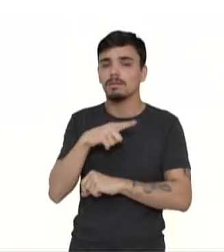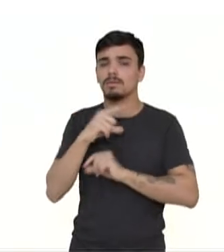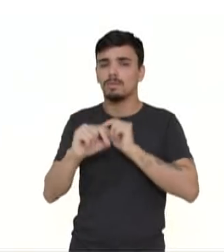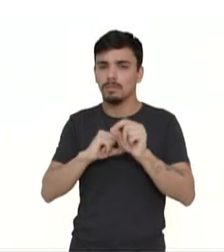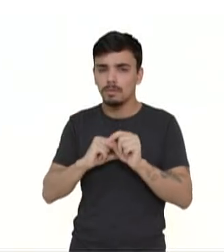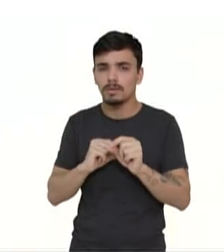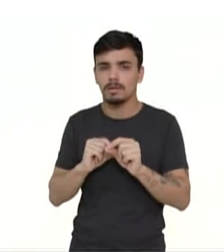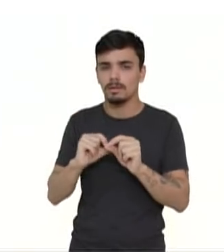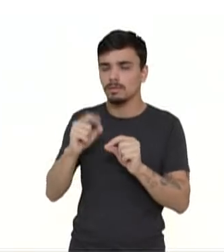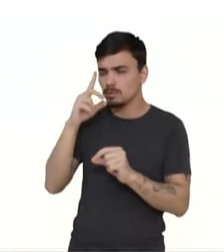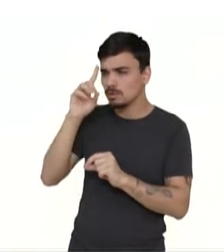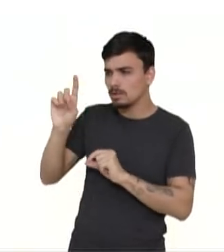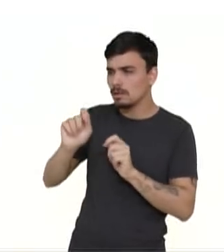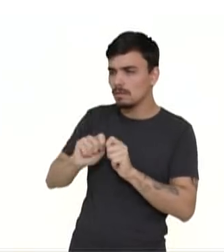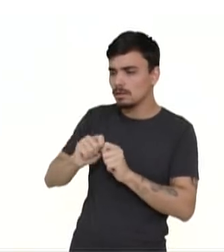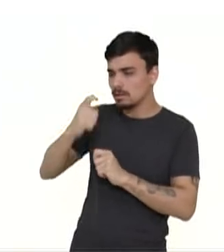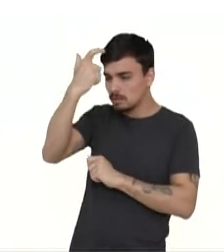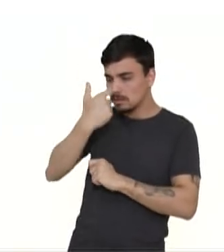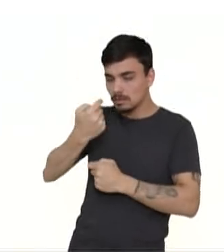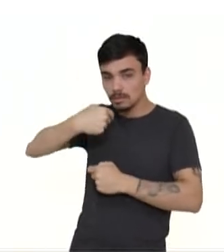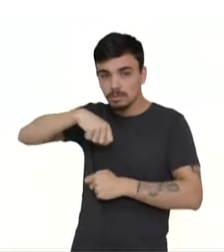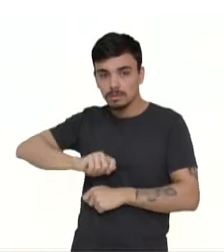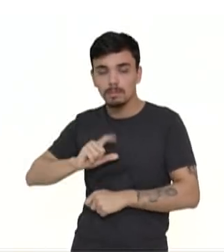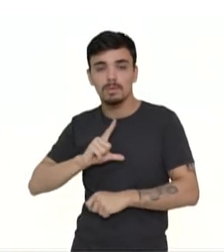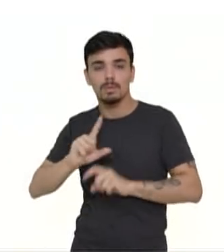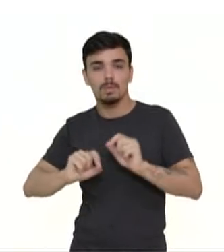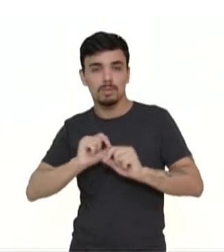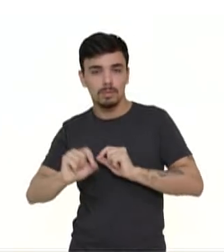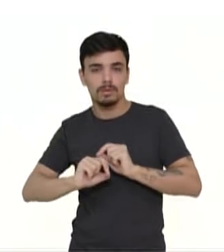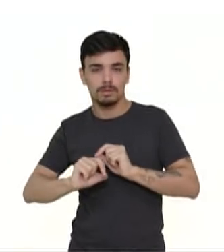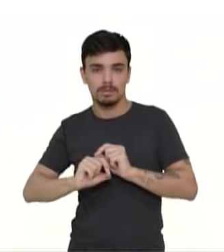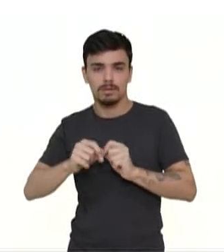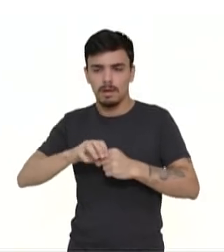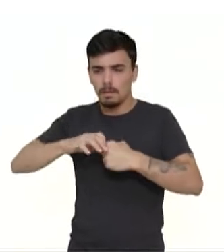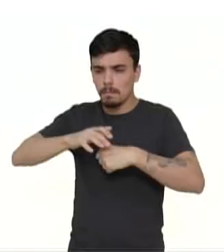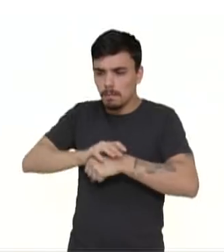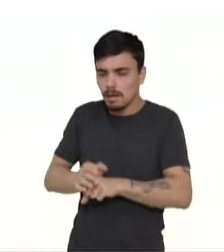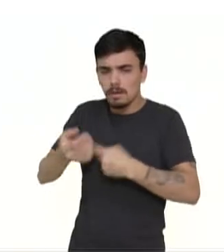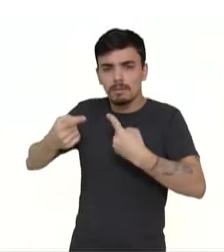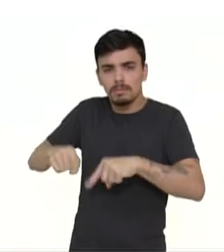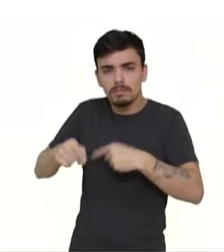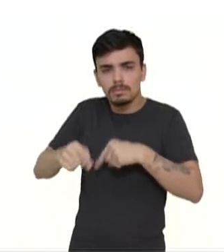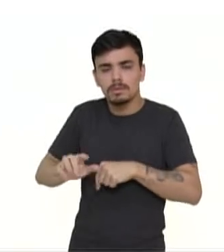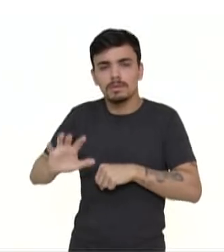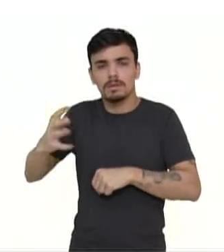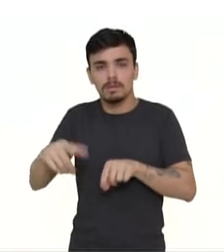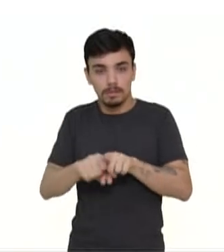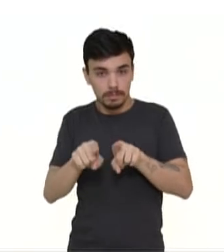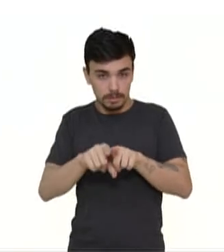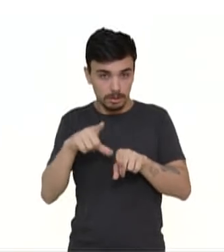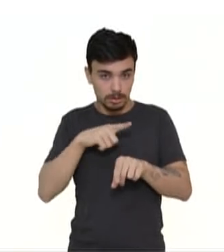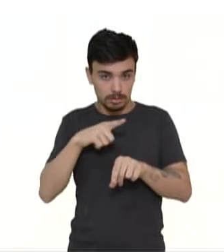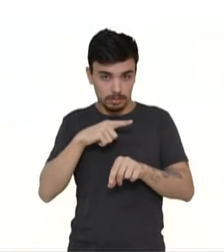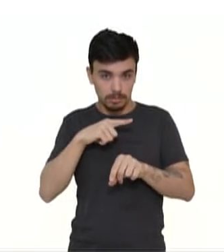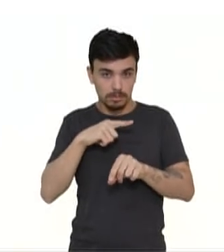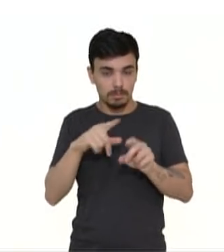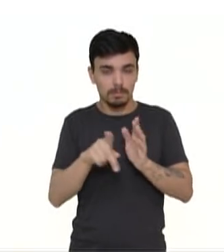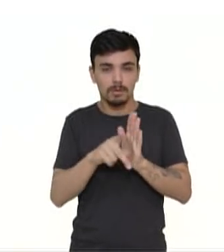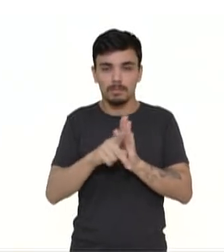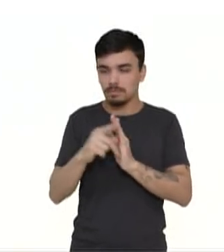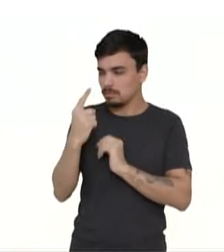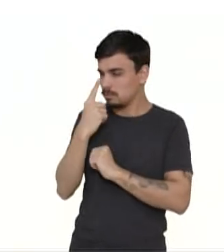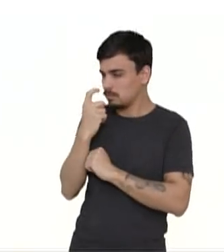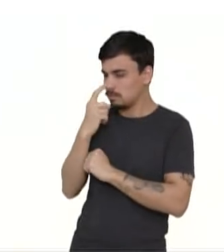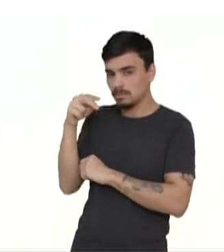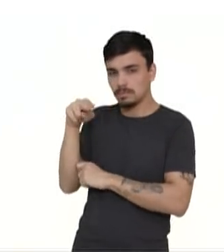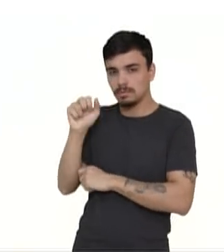de começar a exercer sobre mim uma tortura chinesa. Como casualmente, informou-me que possuía As Reinações de Narizinho,